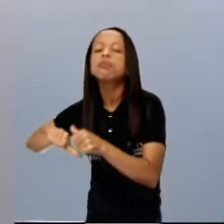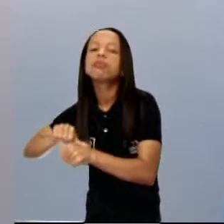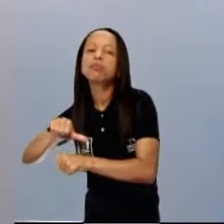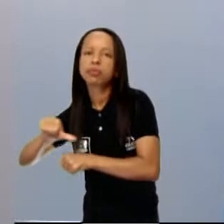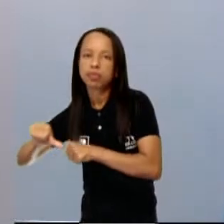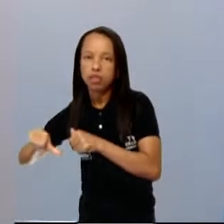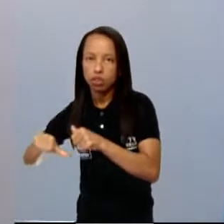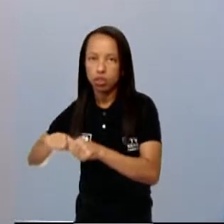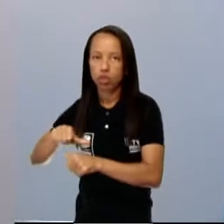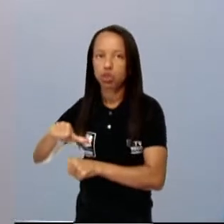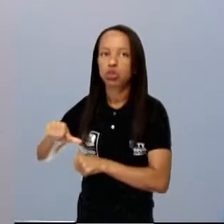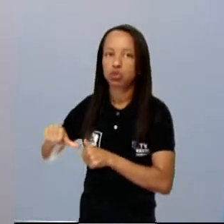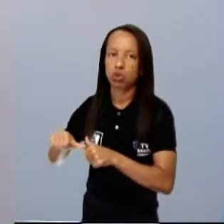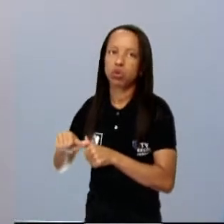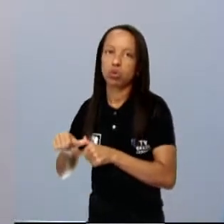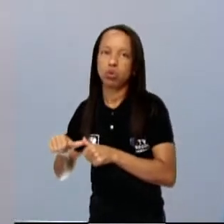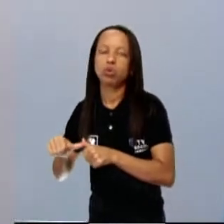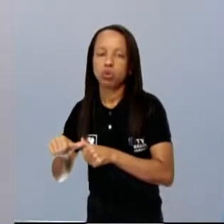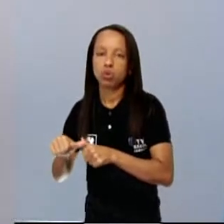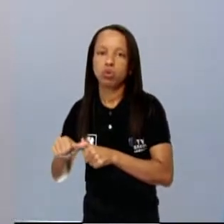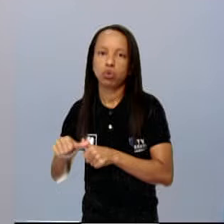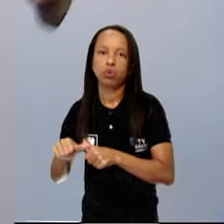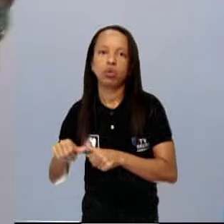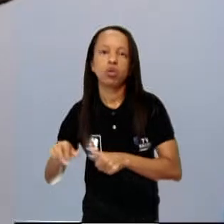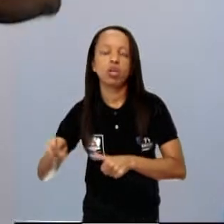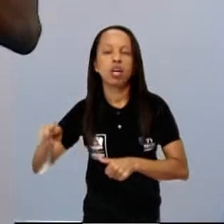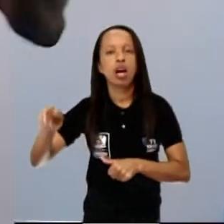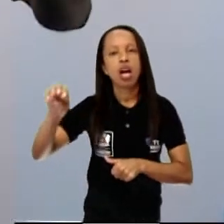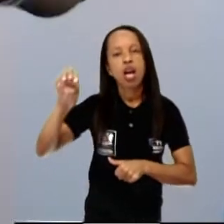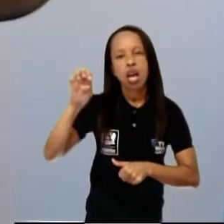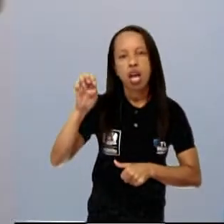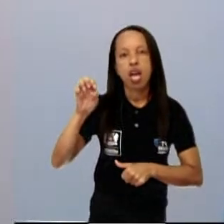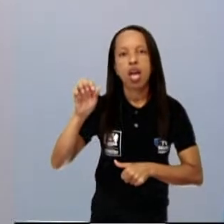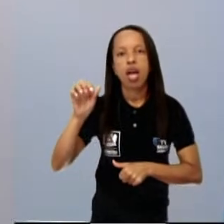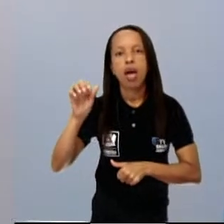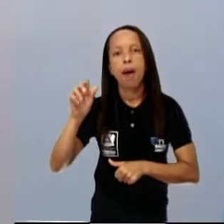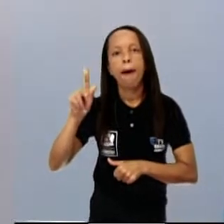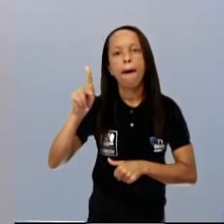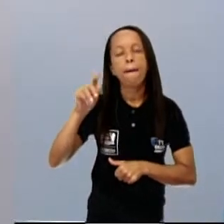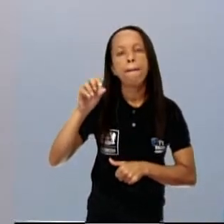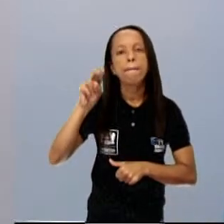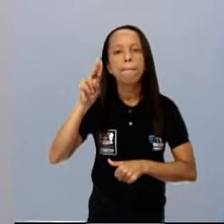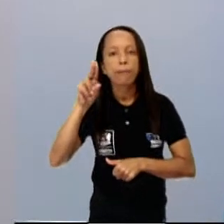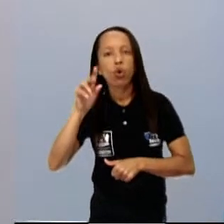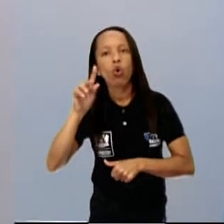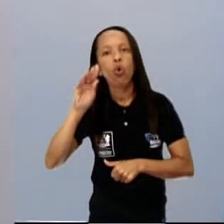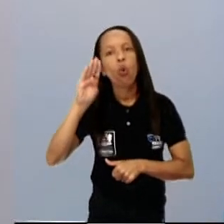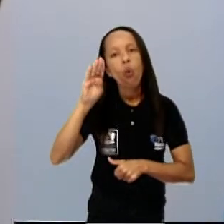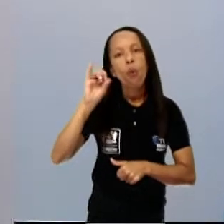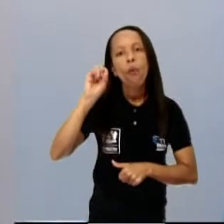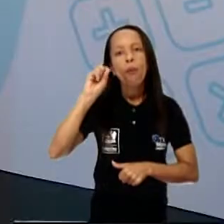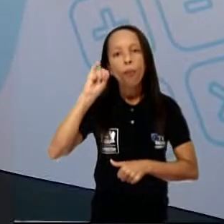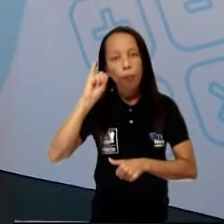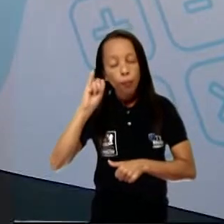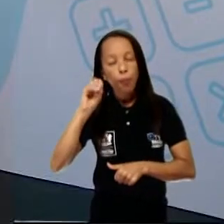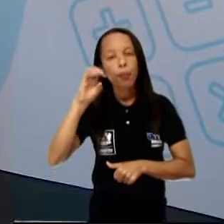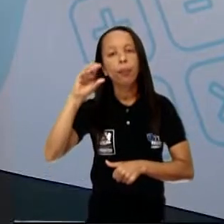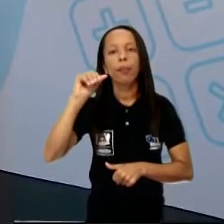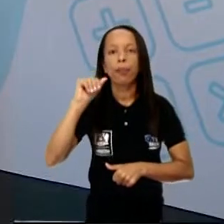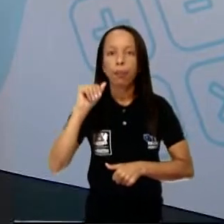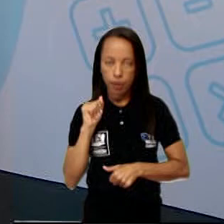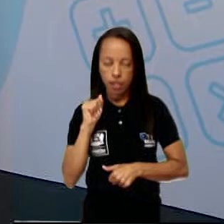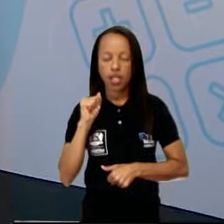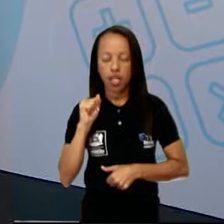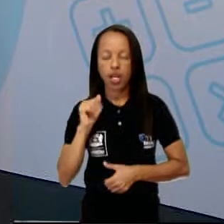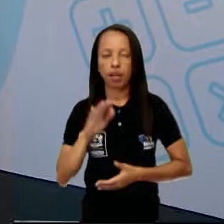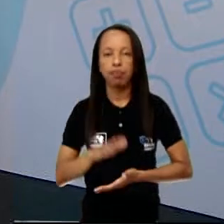república. Nesse momento, essa história de ficar matando todo mundo com guilhotina se tornou frequente,